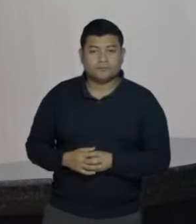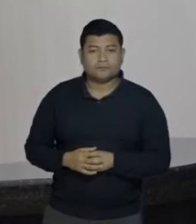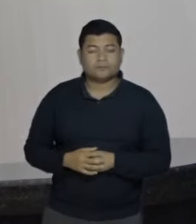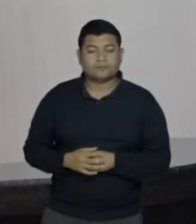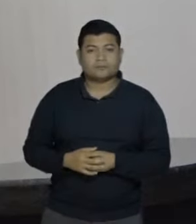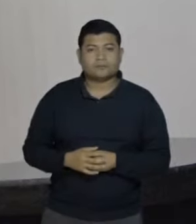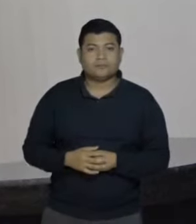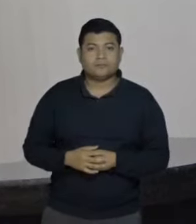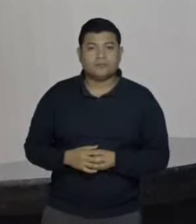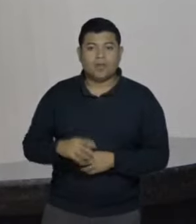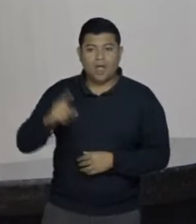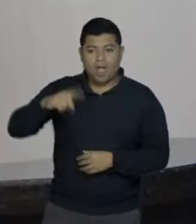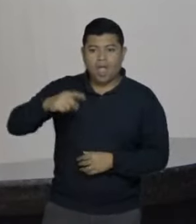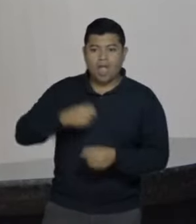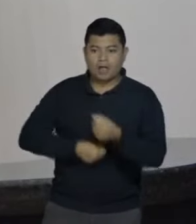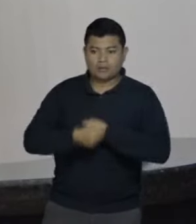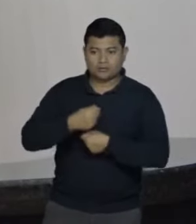2023